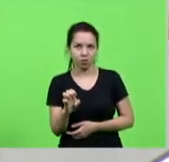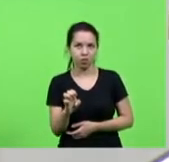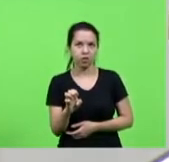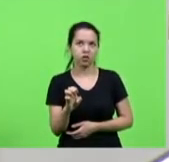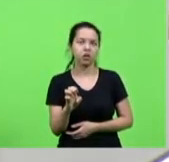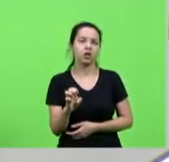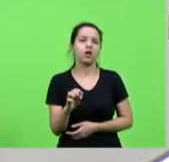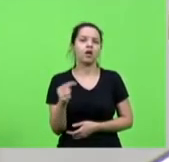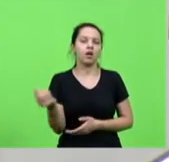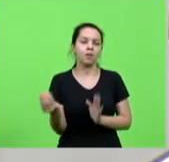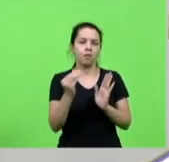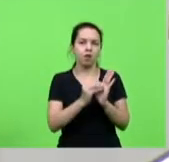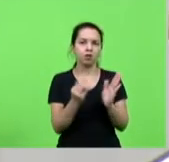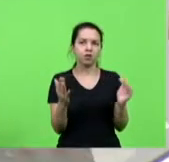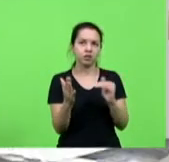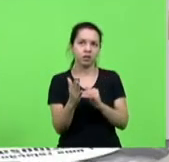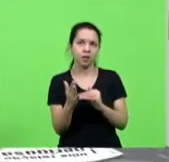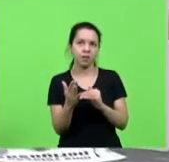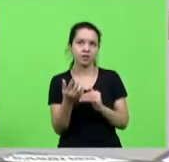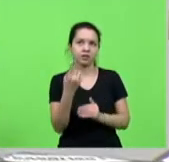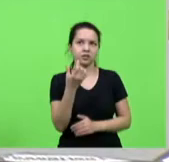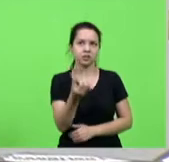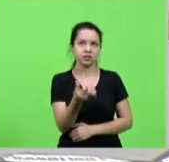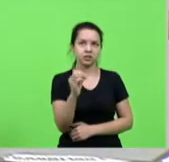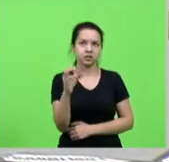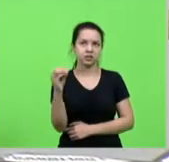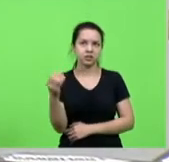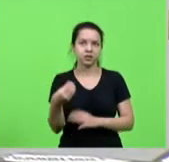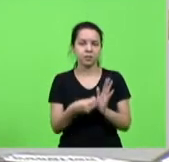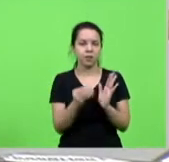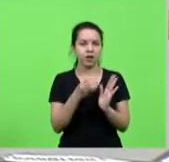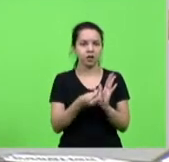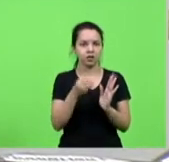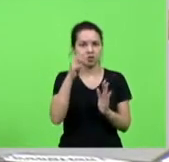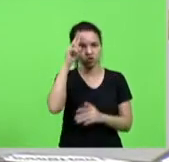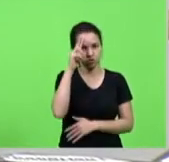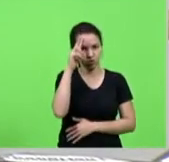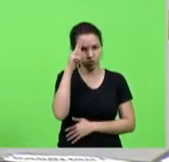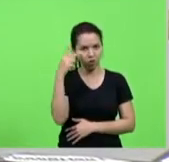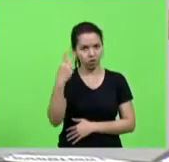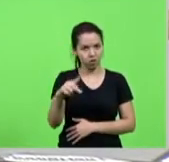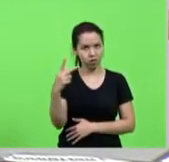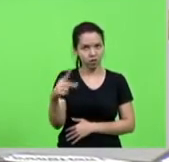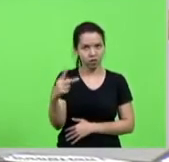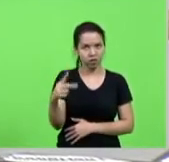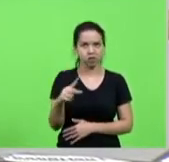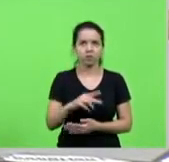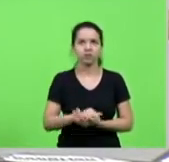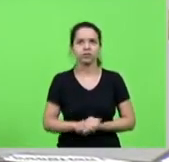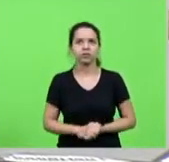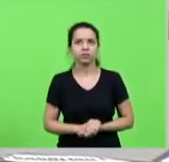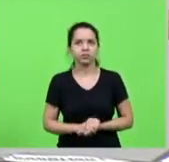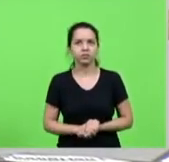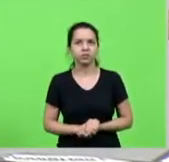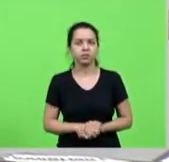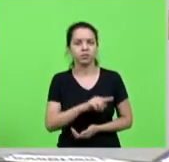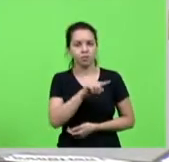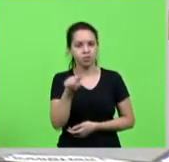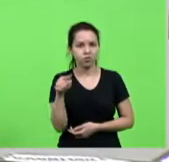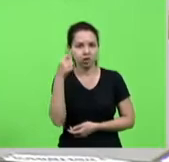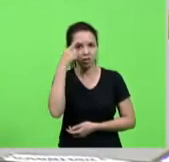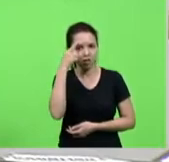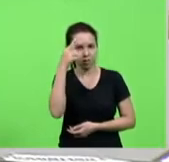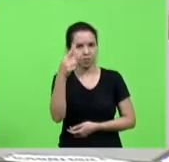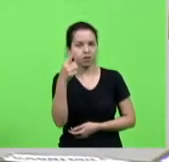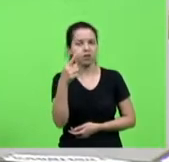página 600 aqui, são 600 páginas sobre a história de Sartre e Simone de Beauvoir. E para refrescar a memória